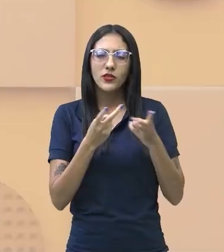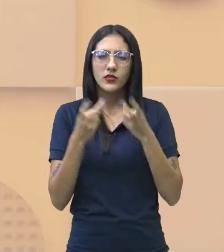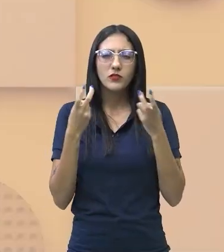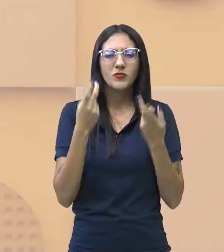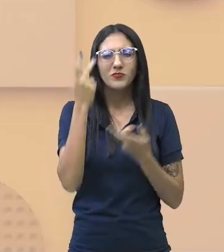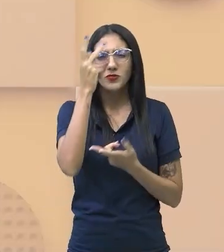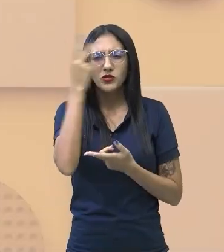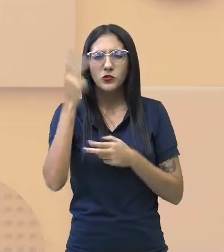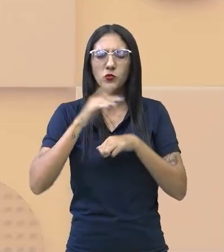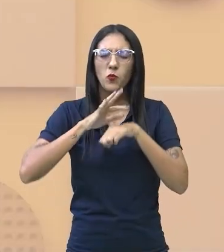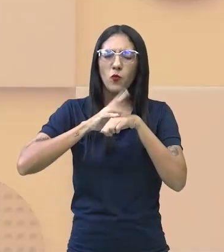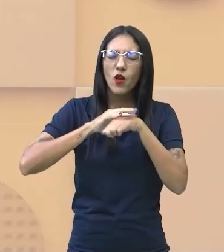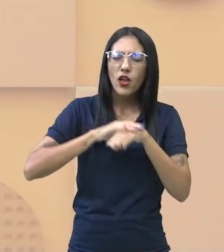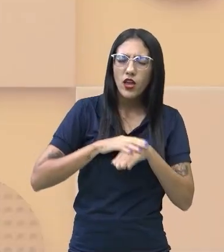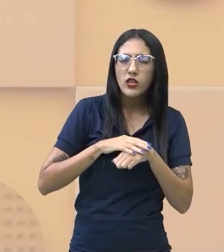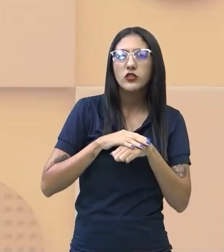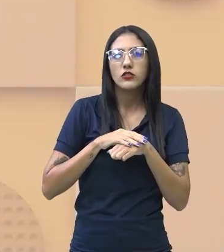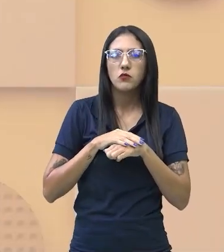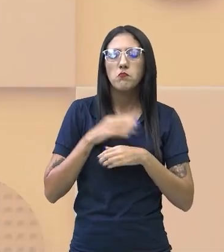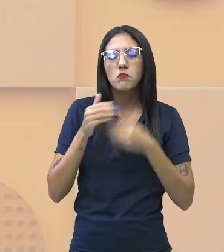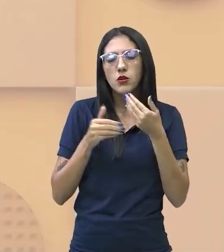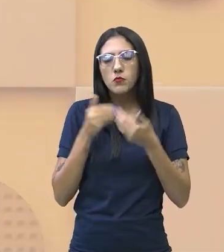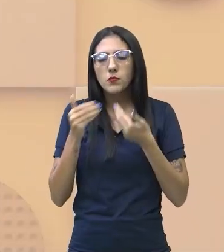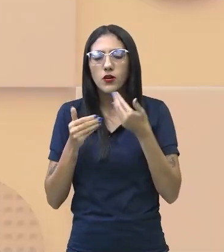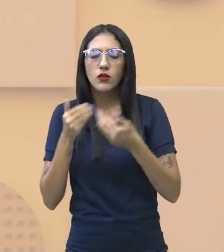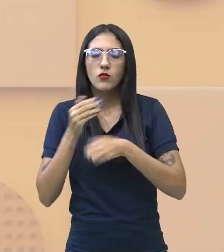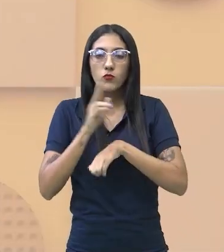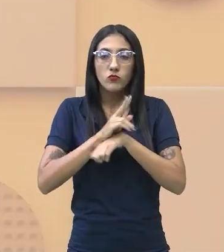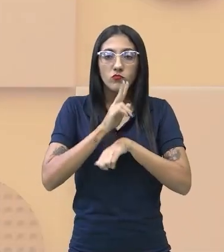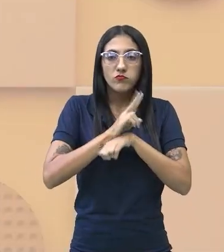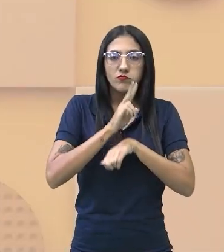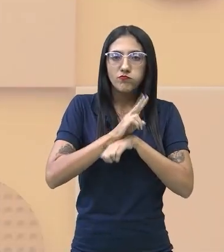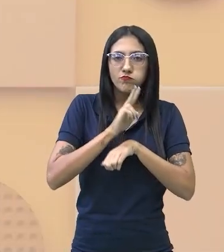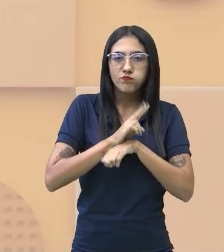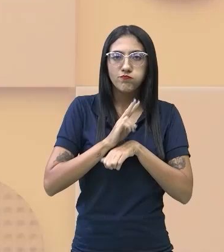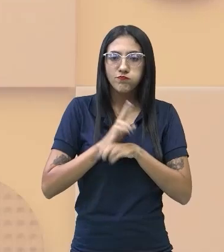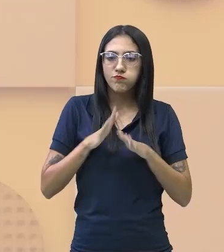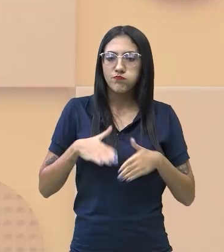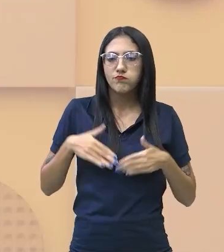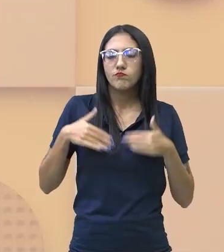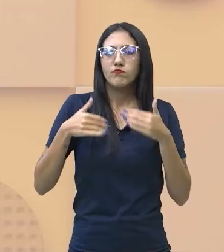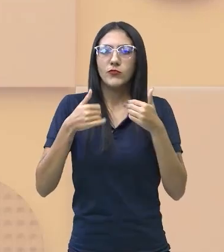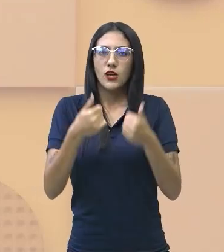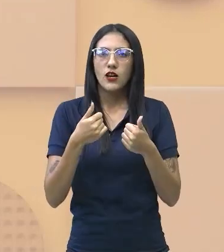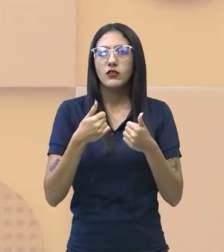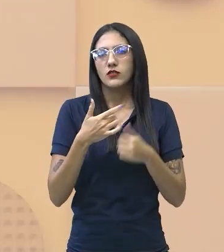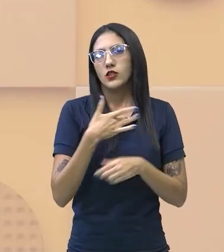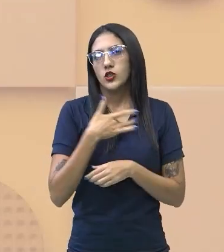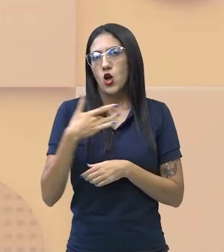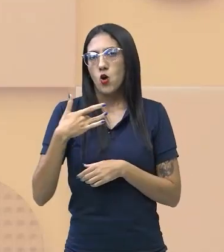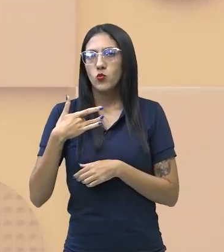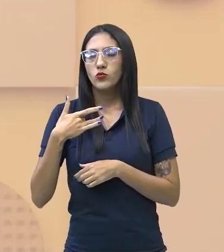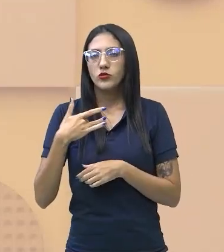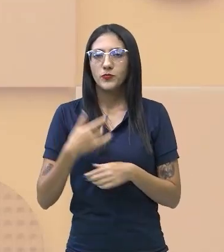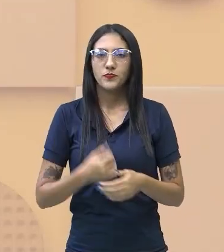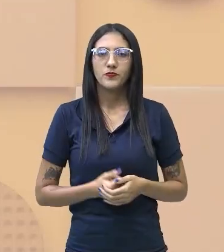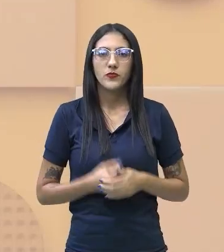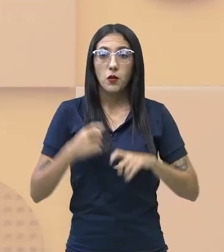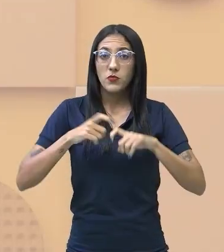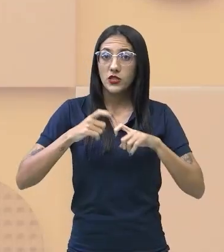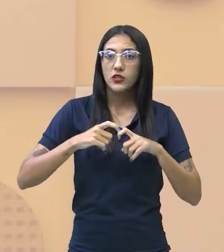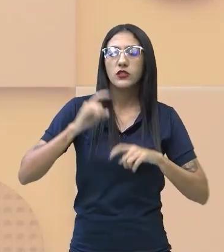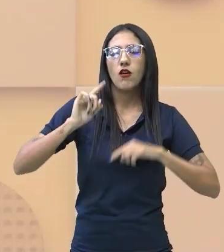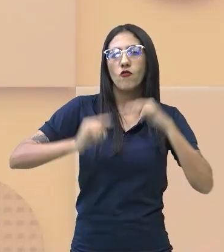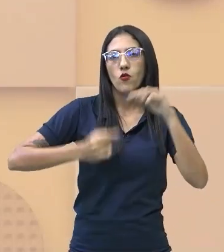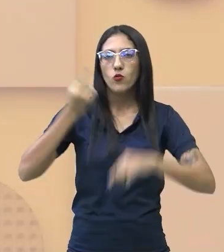bem doentinha e consegue, então, muitas vezes, né, sair bem, sair, então, com essa sua saúde recuperada. A medicina